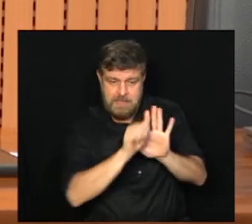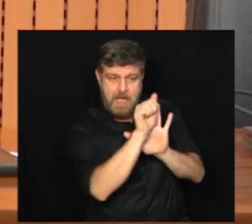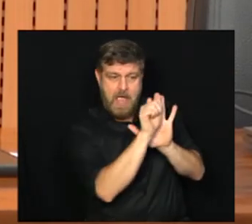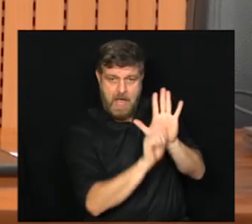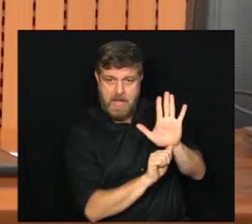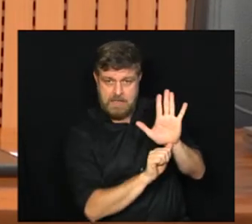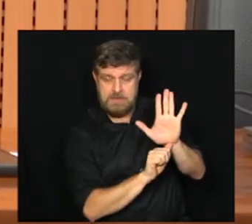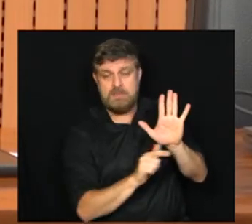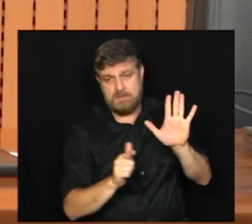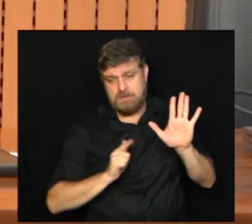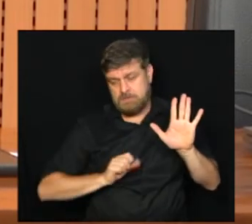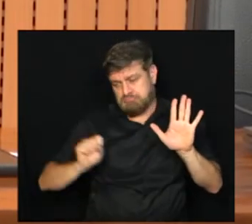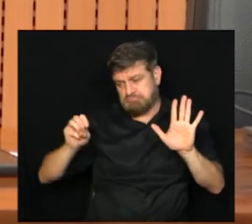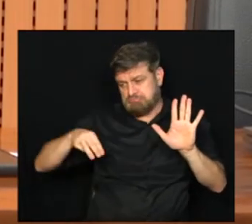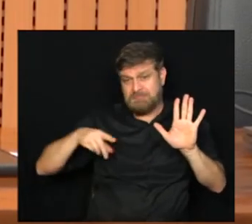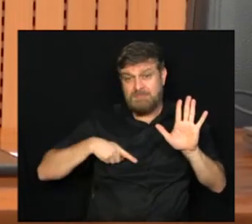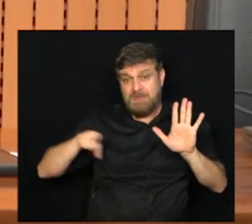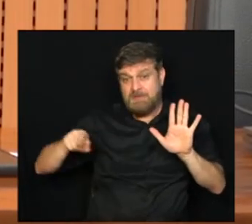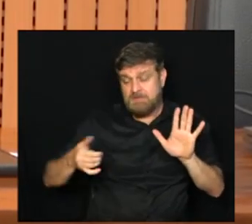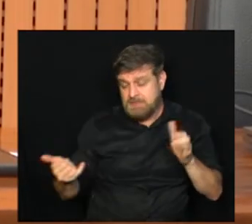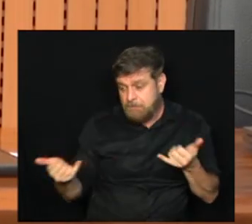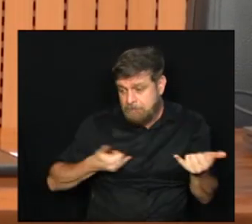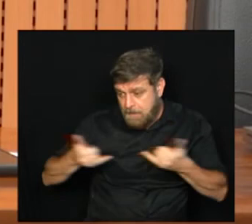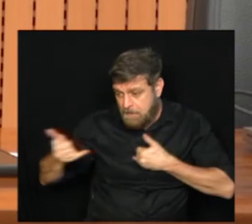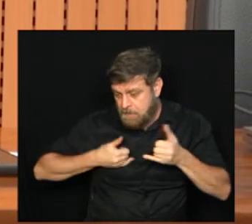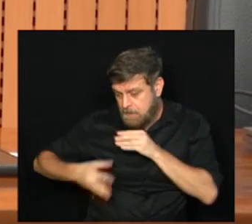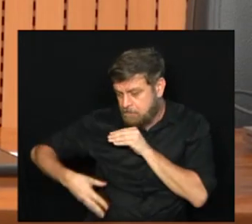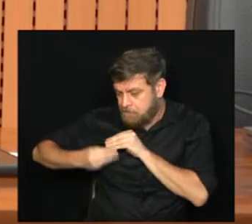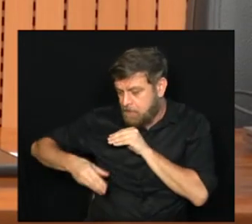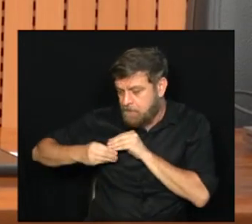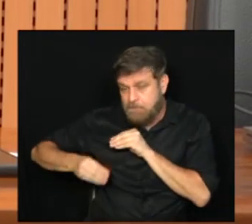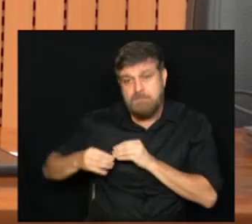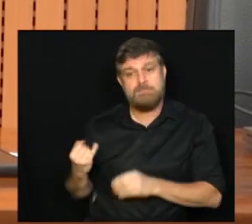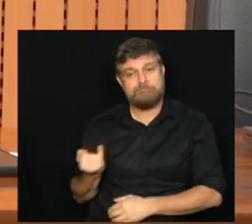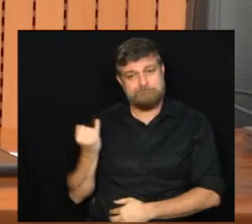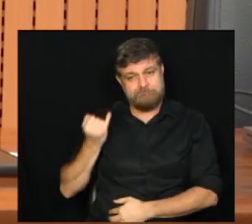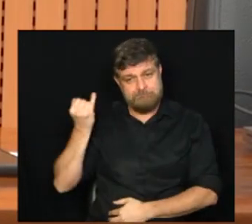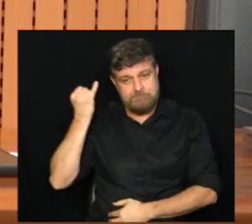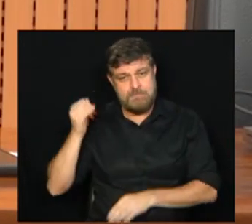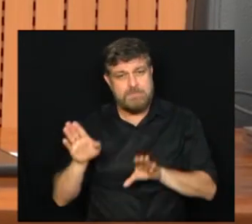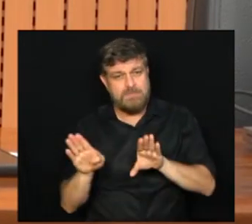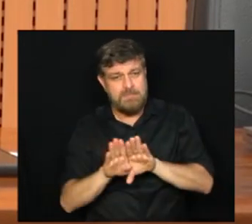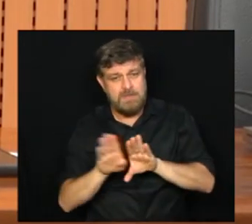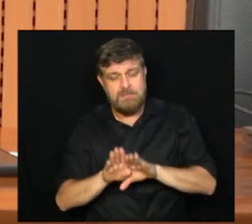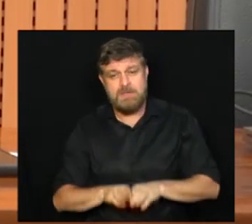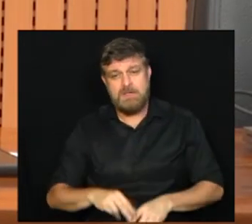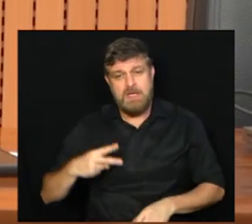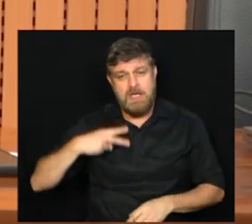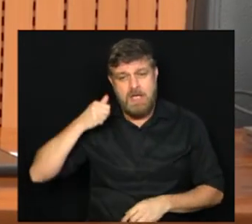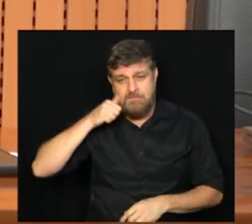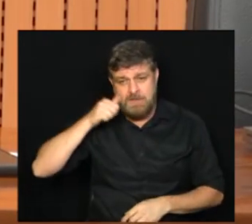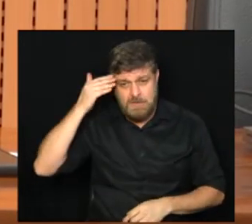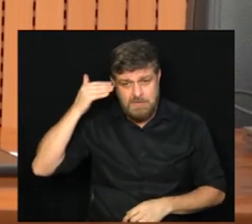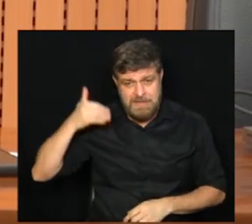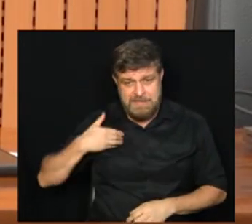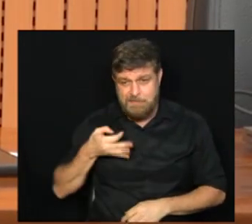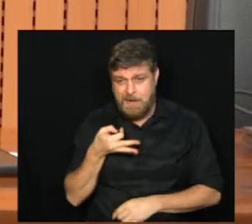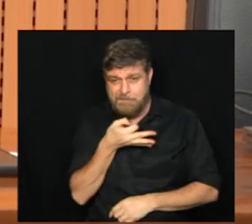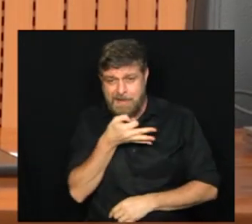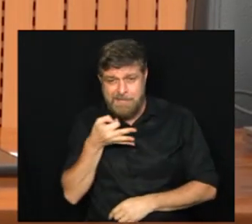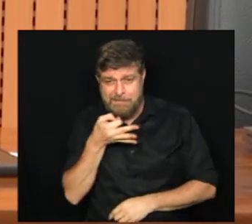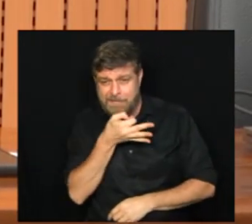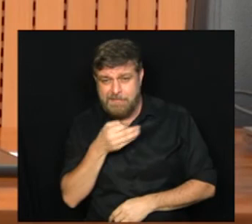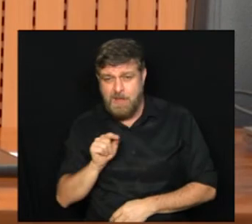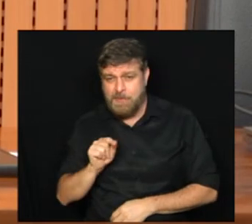reunião, mas esse complemento dos dados é importante. Inclusive, a vereadora Débora falou também sobre